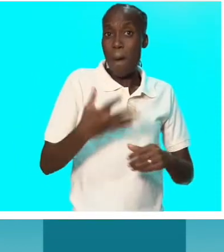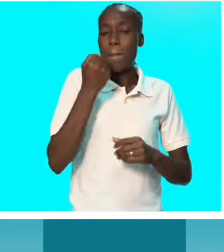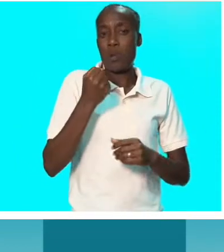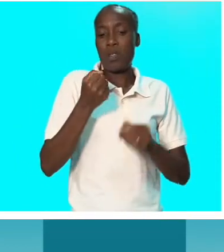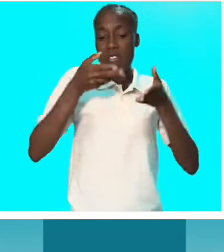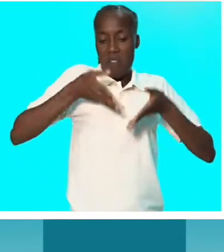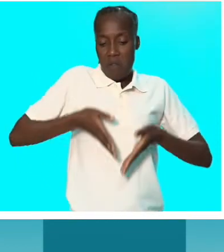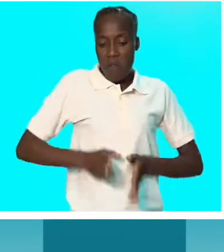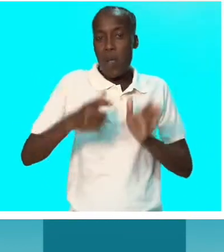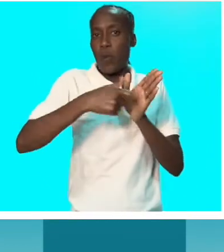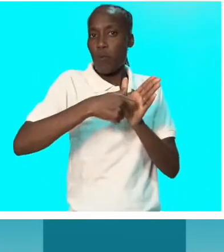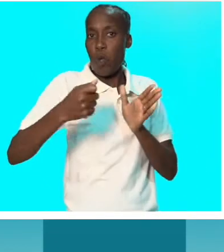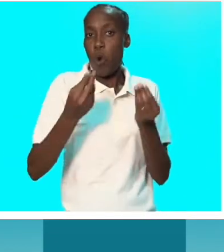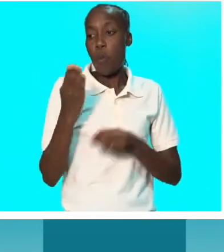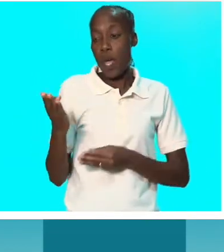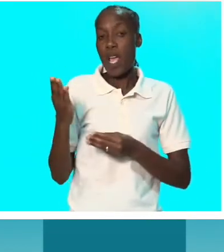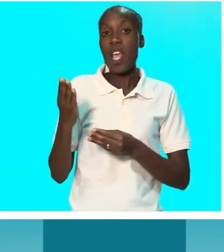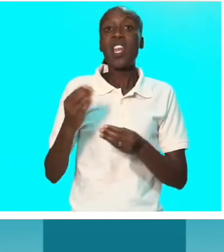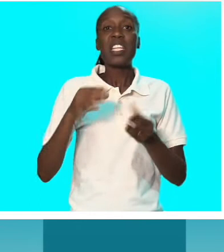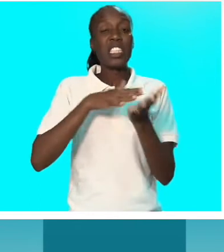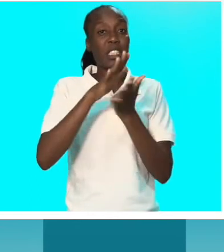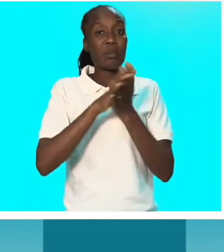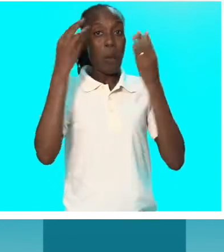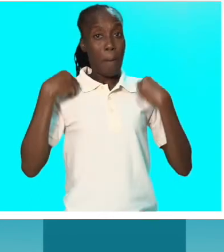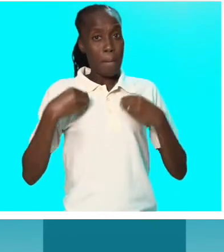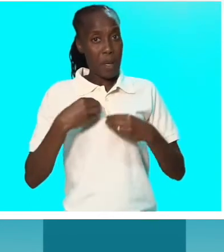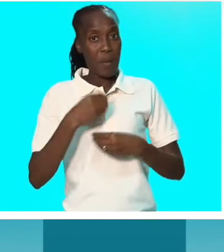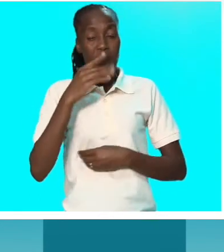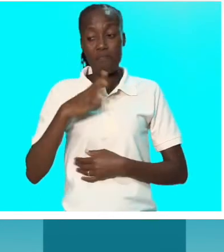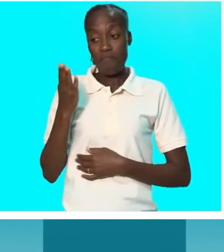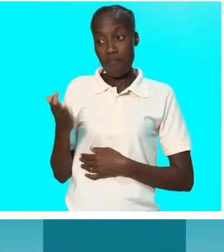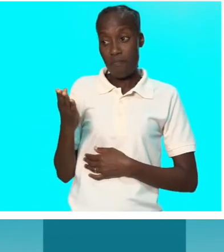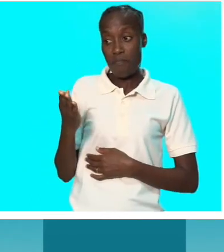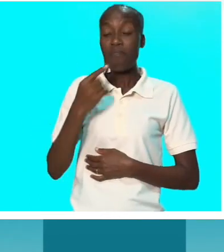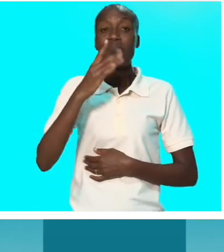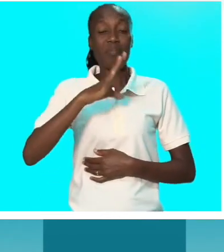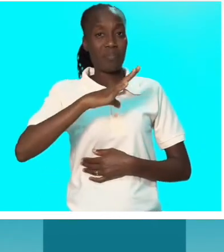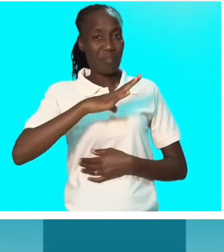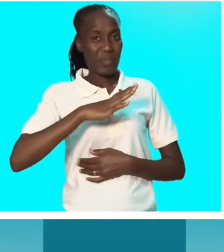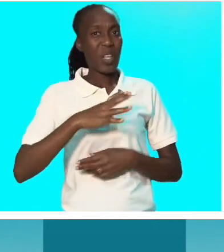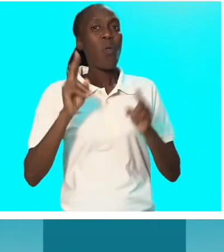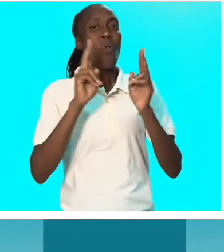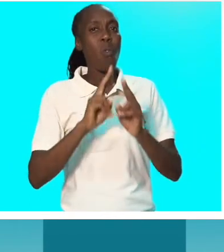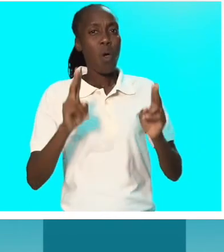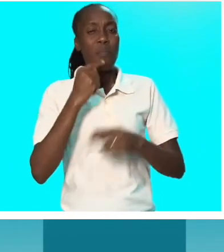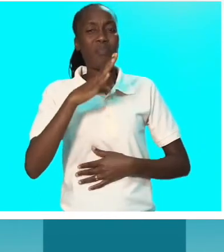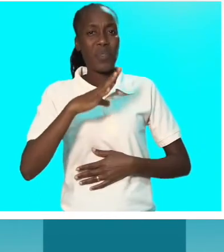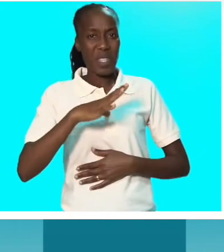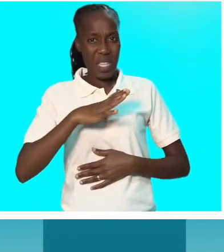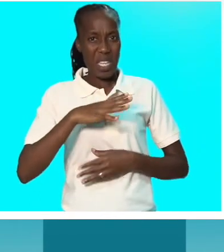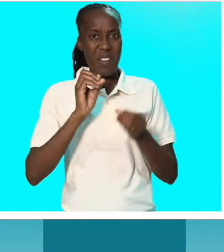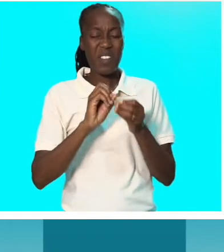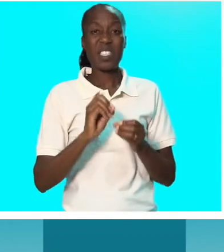hereditária, tal como explica o médico Armindo Tiago. As crianças têm aquilo que se conhece, normalmente,